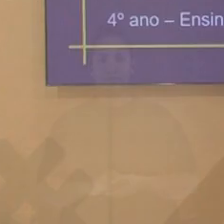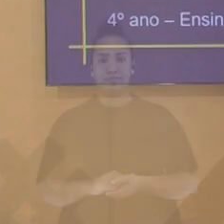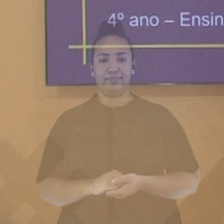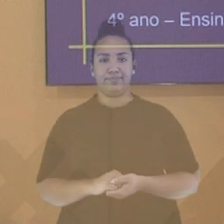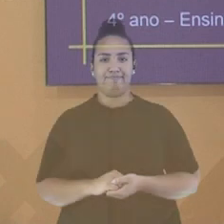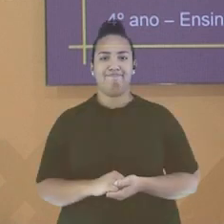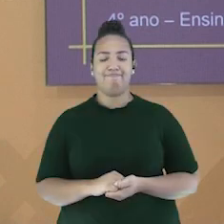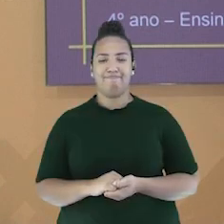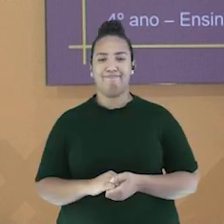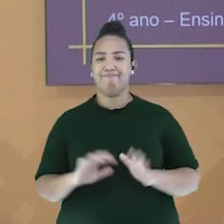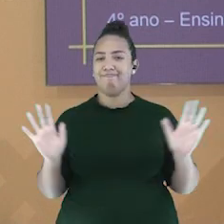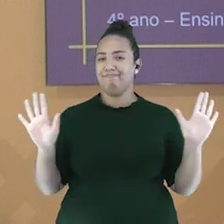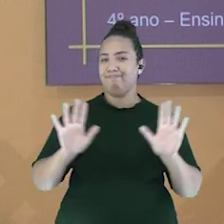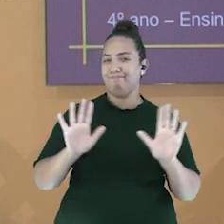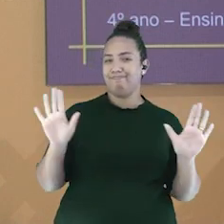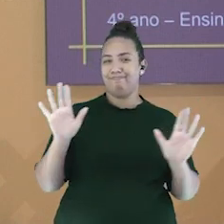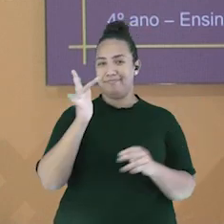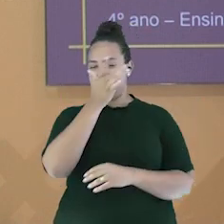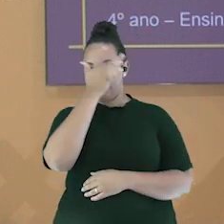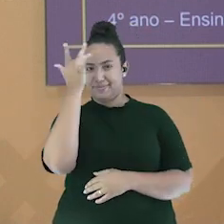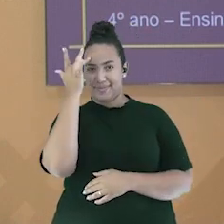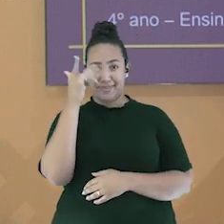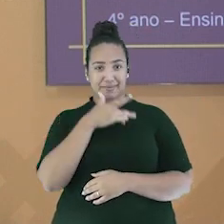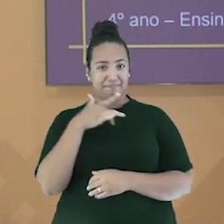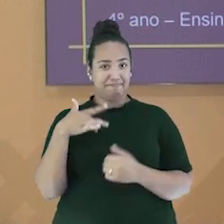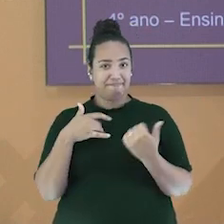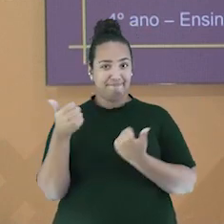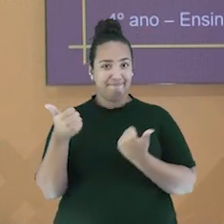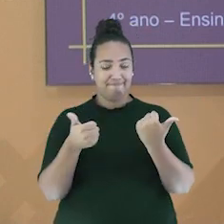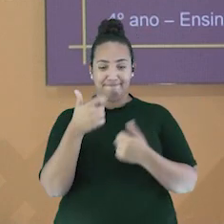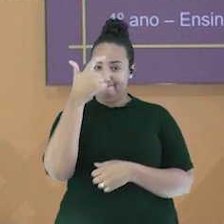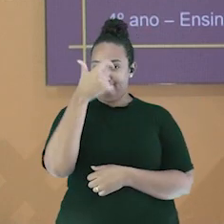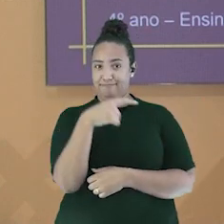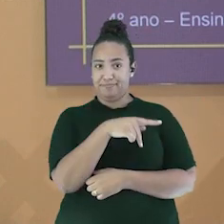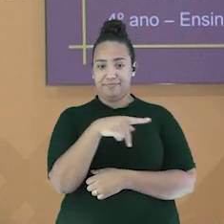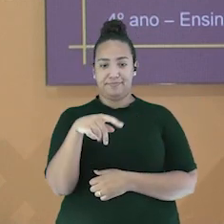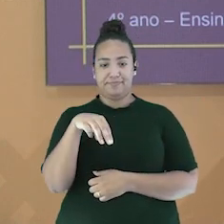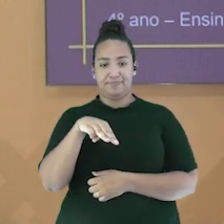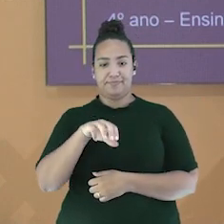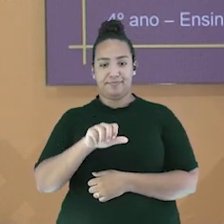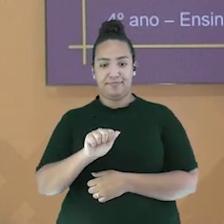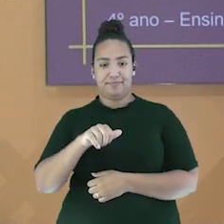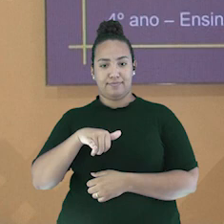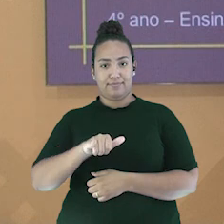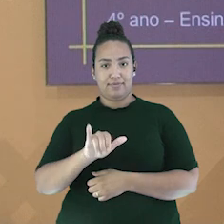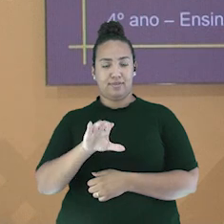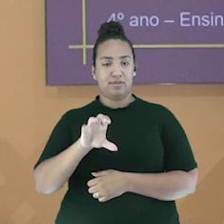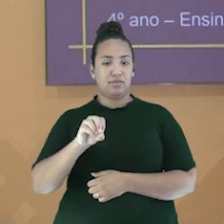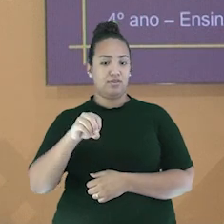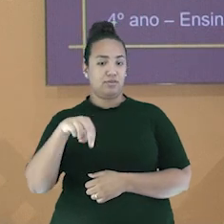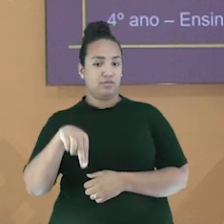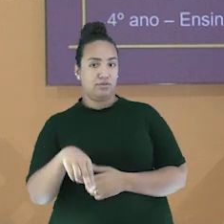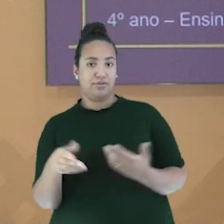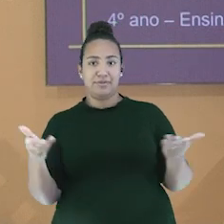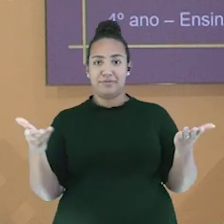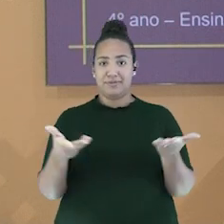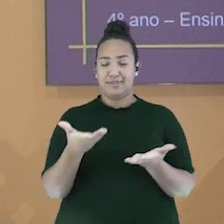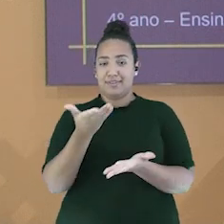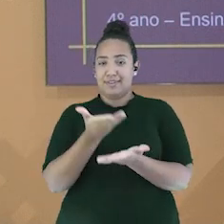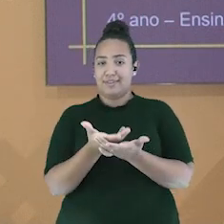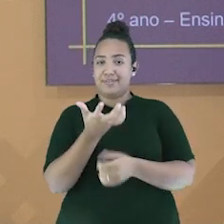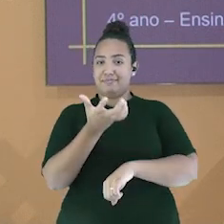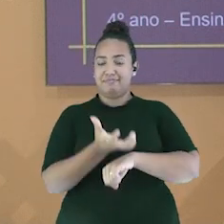fala galerinha tudo bem por aí eu sou o professor Maicon perobano e essa é a nossa super aula de